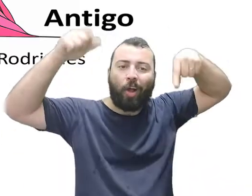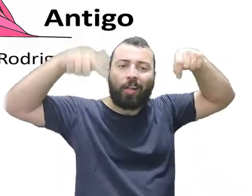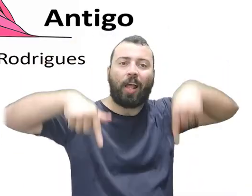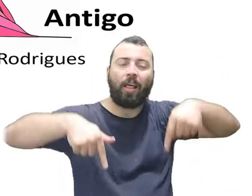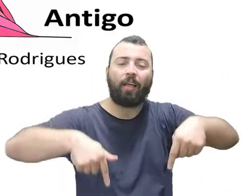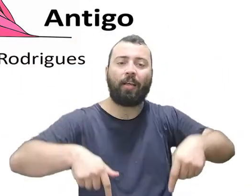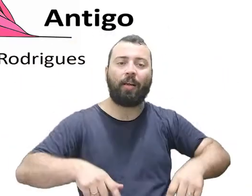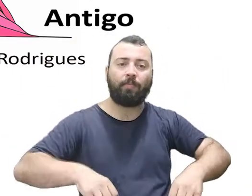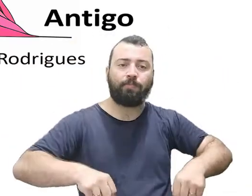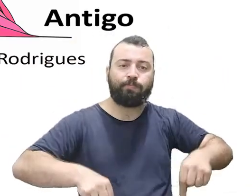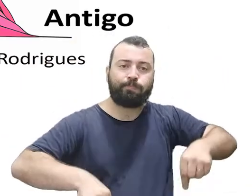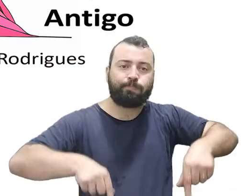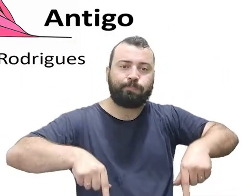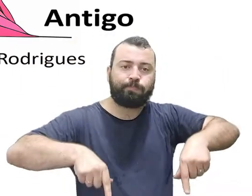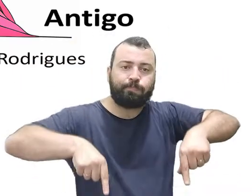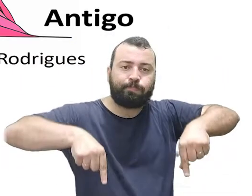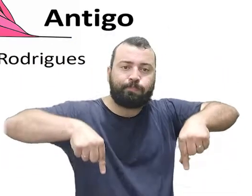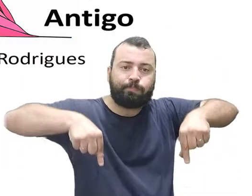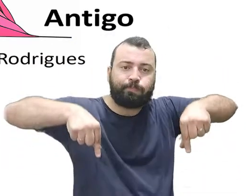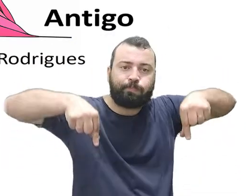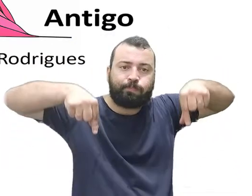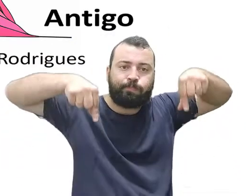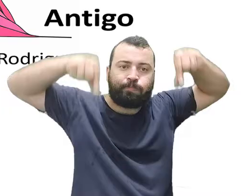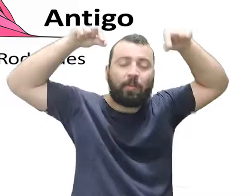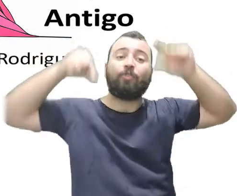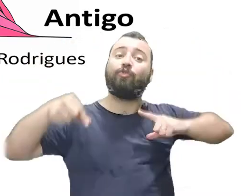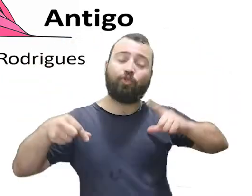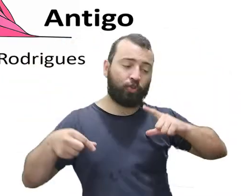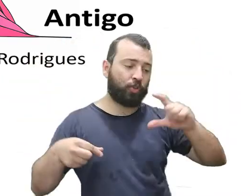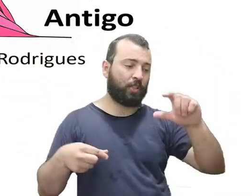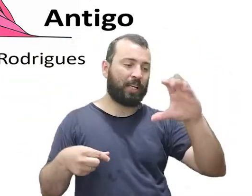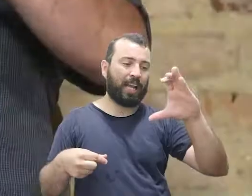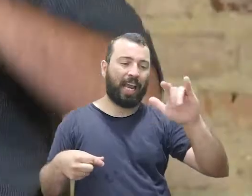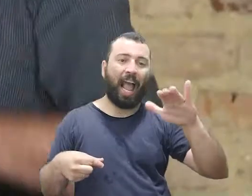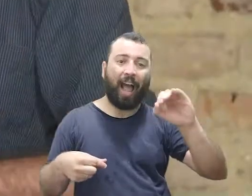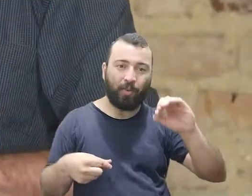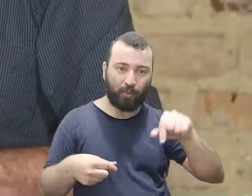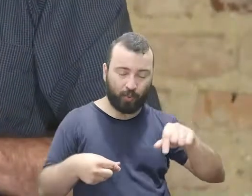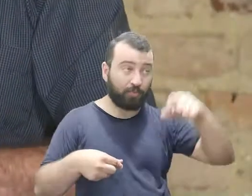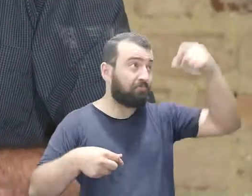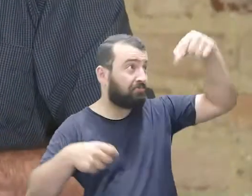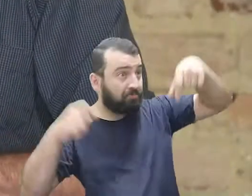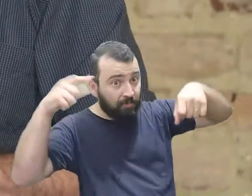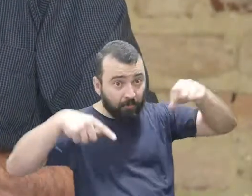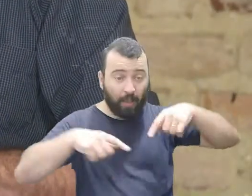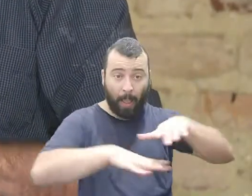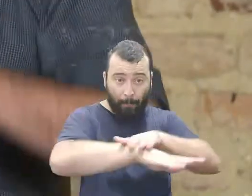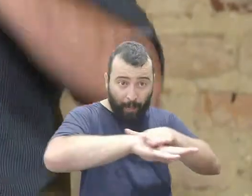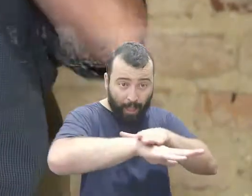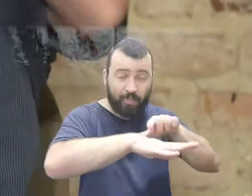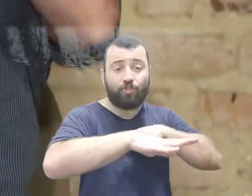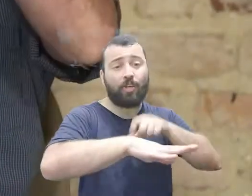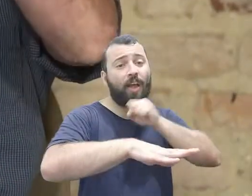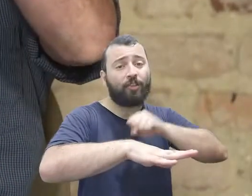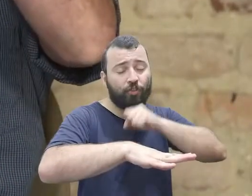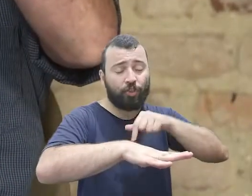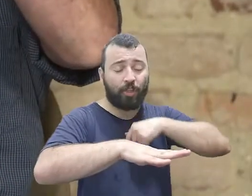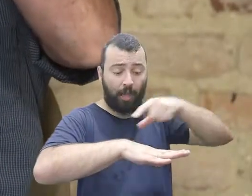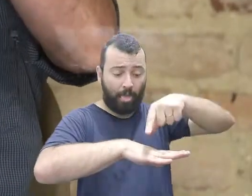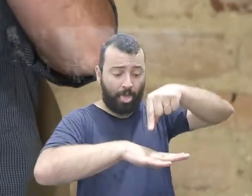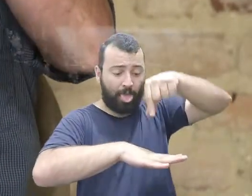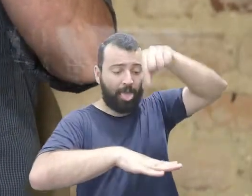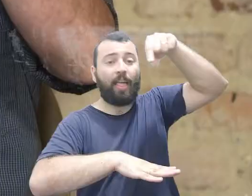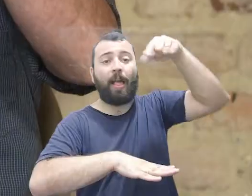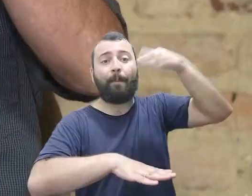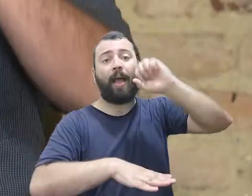quando cai no chão, vai gradativamente depositando camadas de carbonato de cálcio. Na base eu tenho camadas mais antigas e no topo